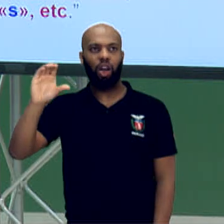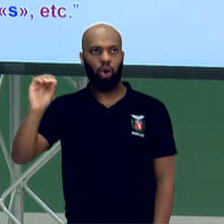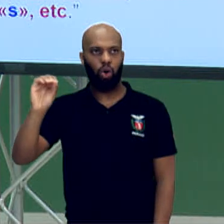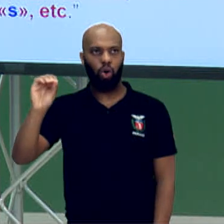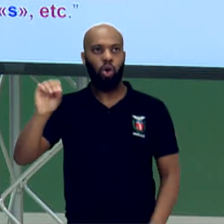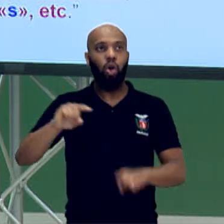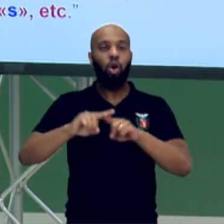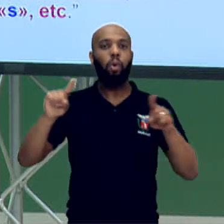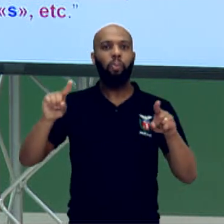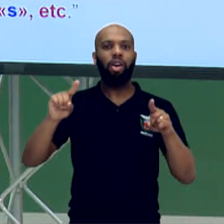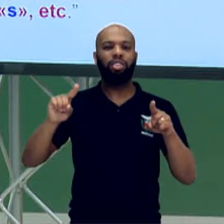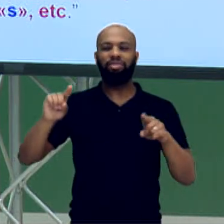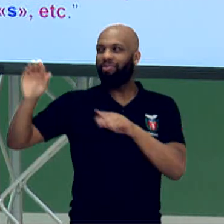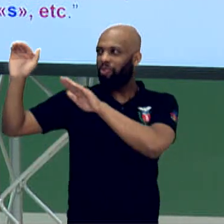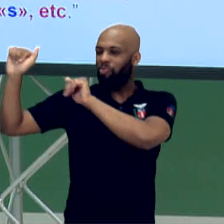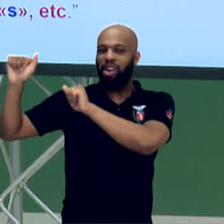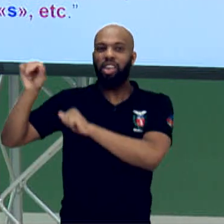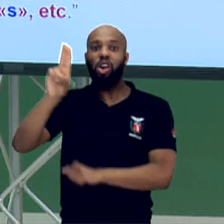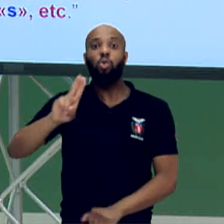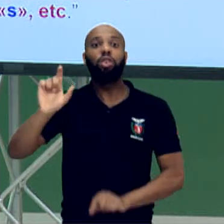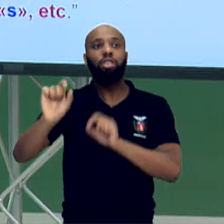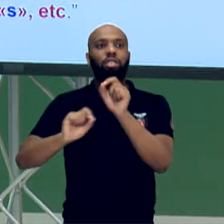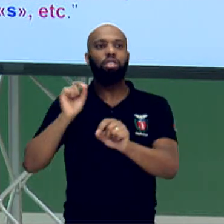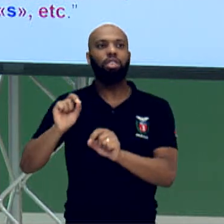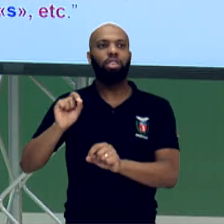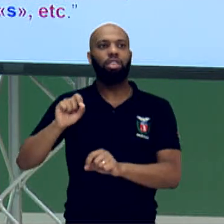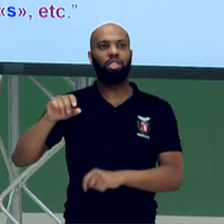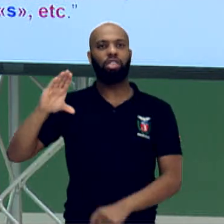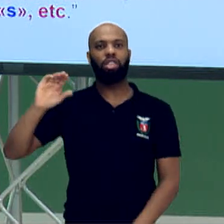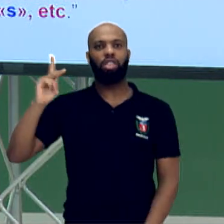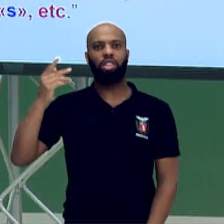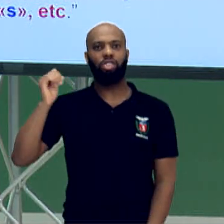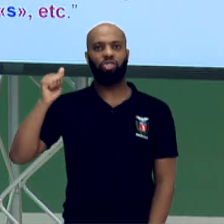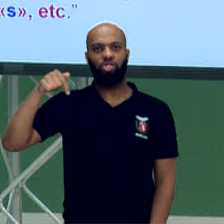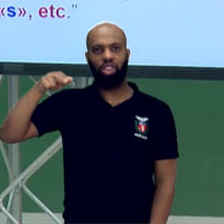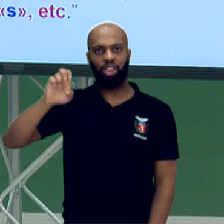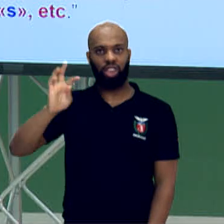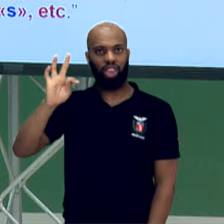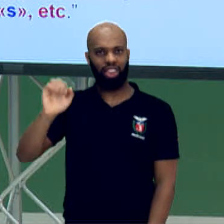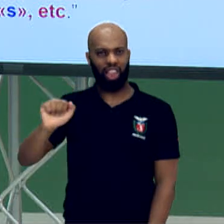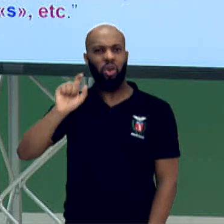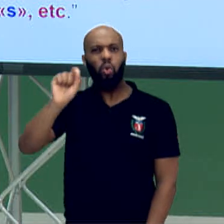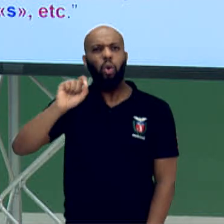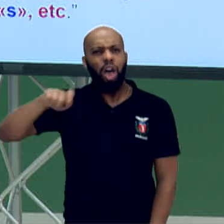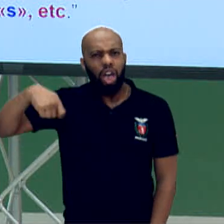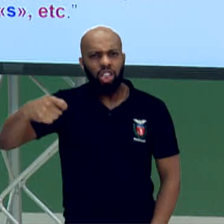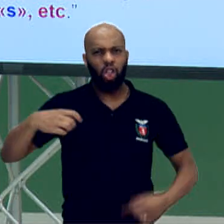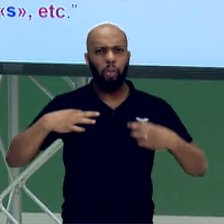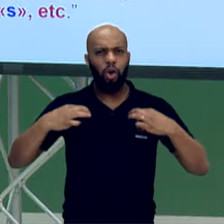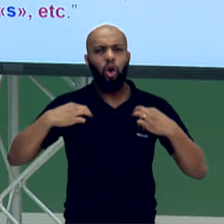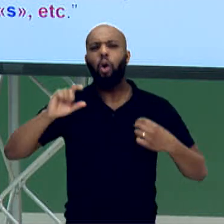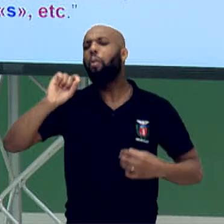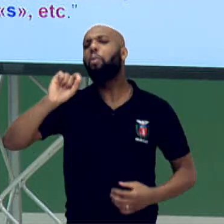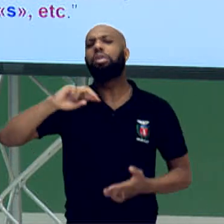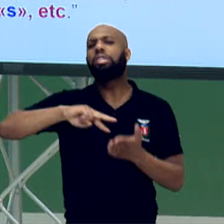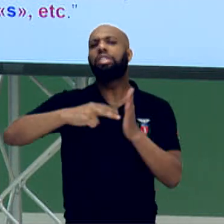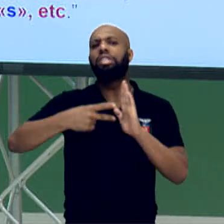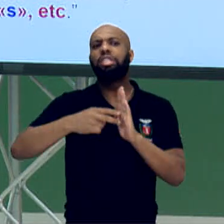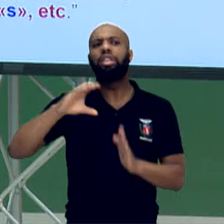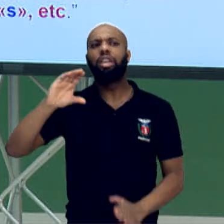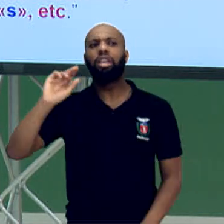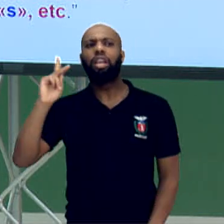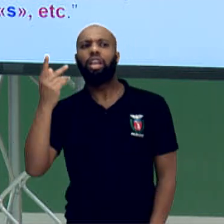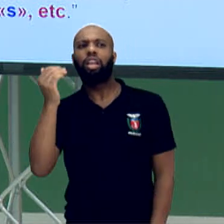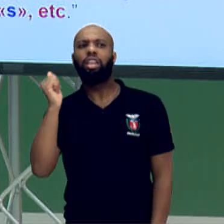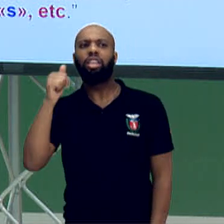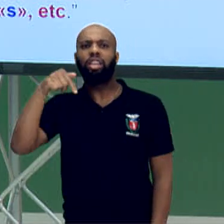expressão chaqueta, para fazer referência a quê? Vocês devem lembrar sobre o vestuário, esse vocabulário, a que se refere?